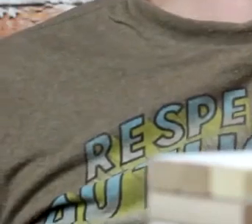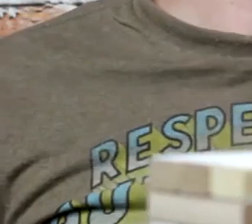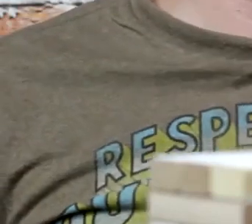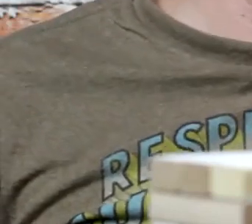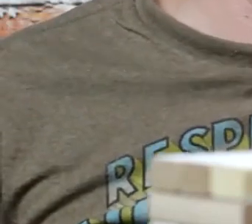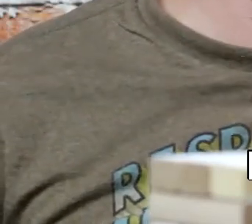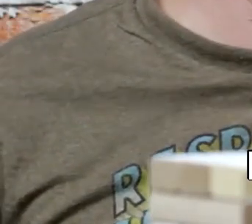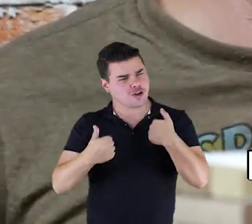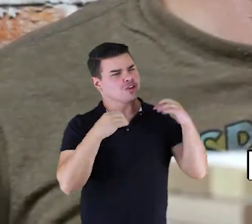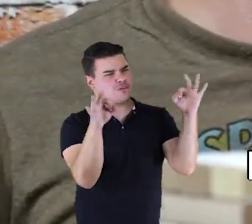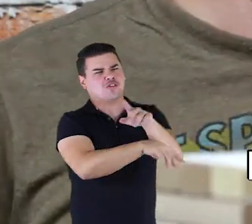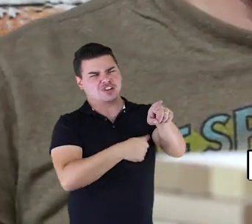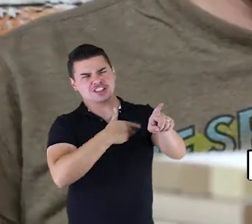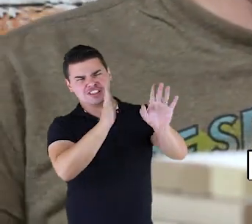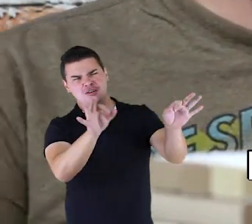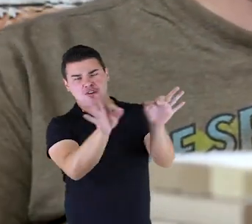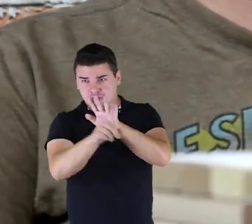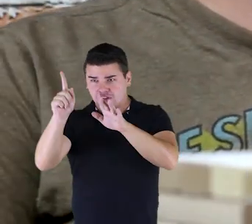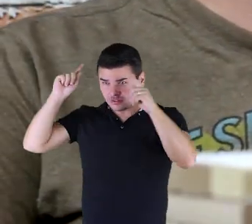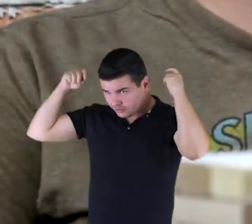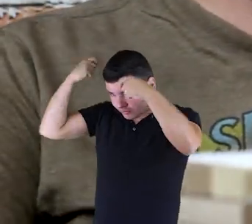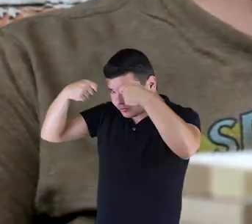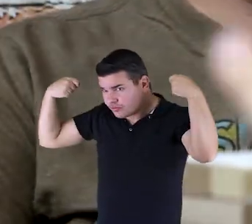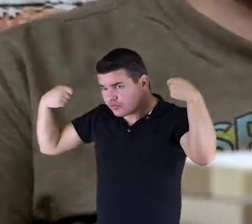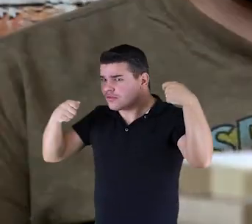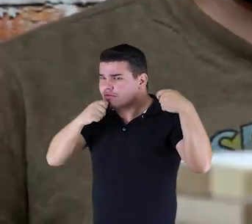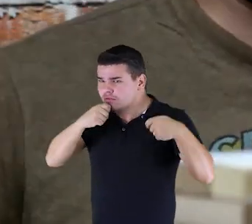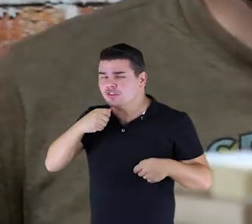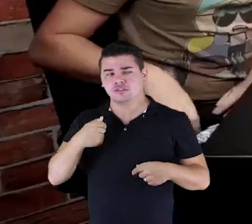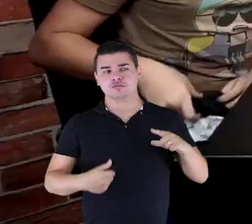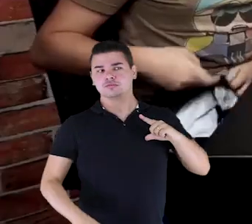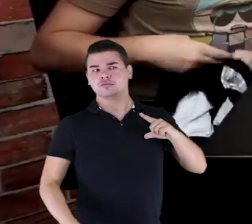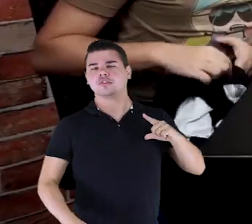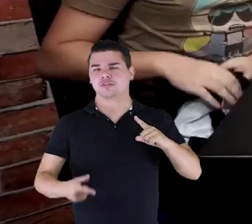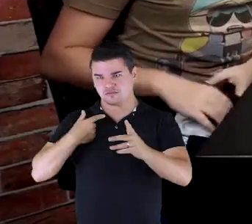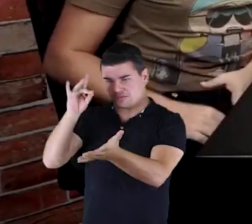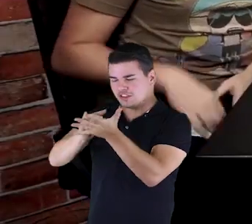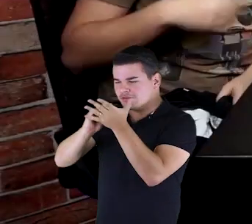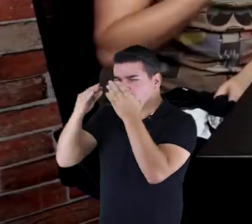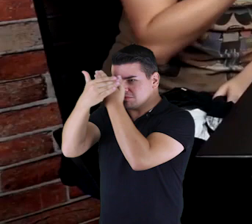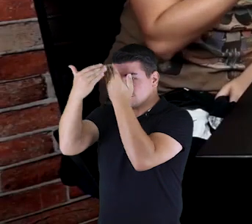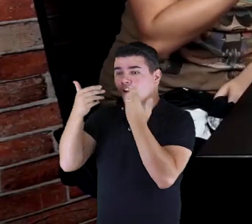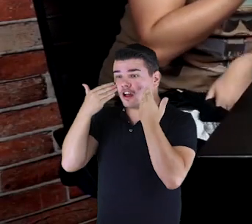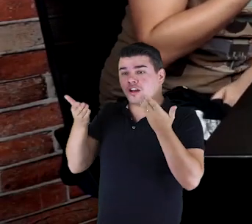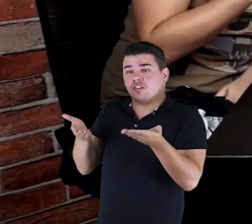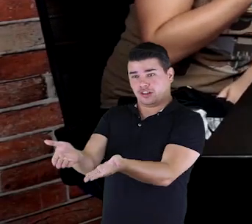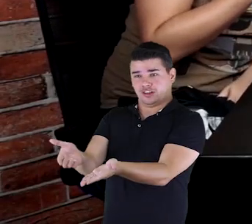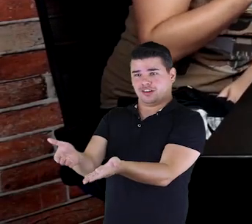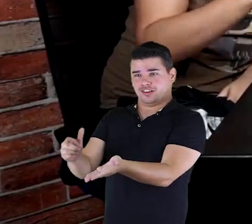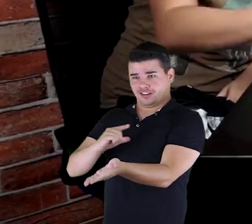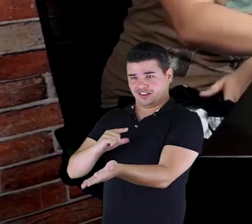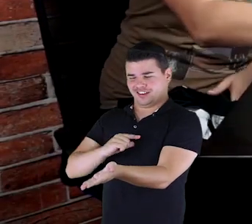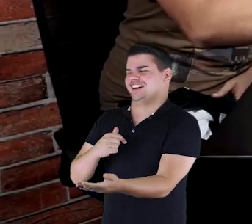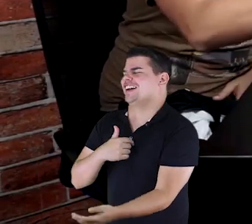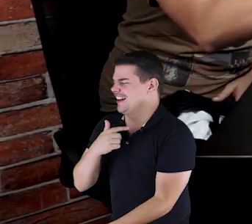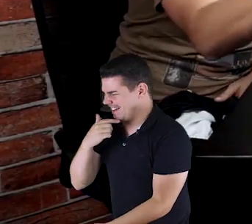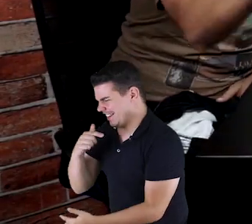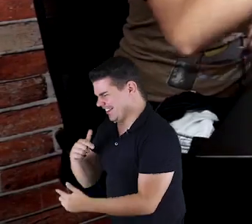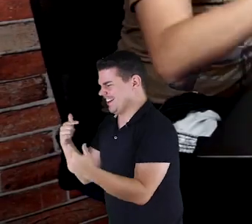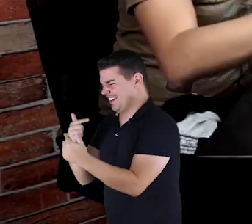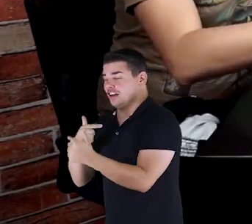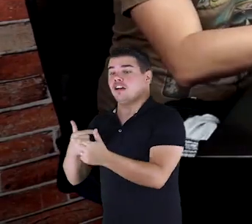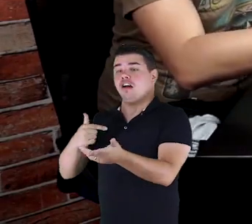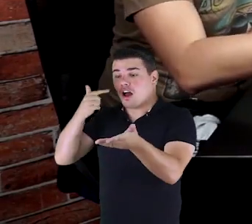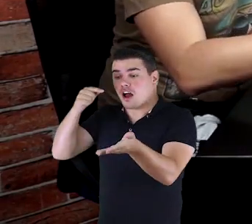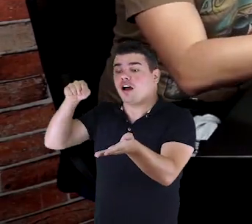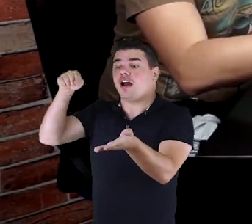parece estar mais pronto que eu, né? Você está vendado ainda ou não? Tô. Cid não está vendado. Totalmente às cegas. Aqui na nossa Cauê frente. Estica o braço e passa a mão ao lado da torre. Cid aponta para